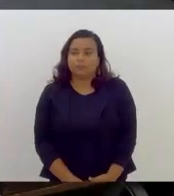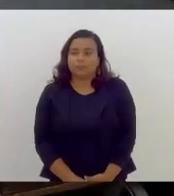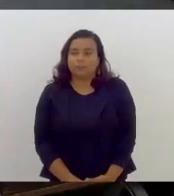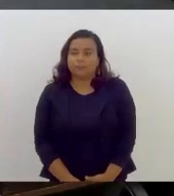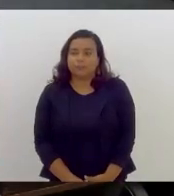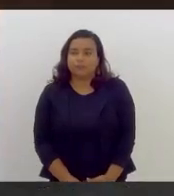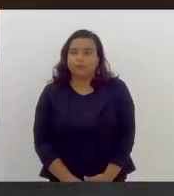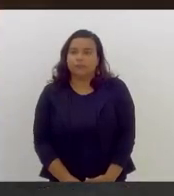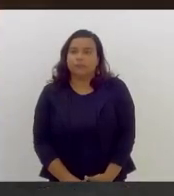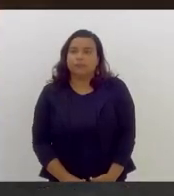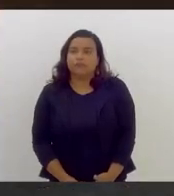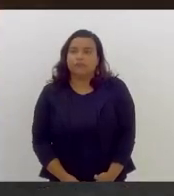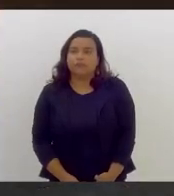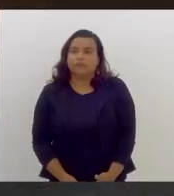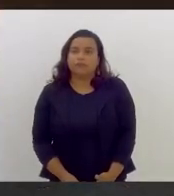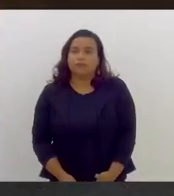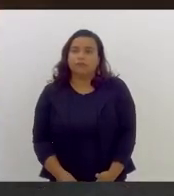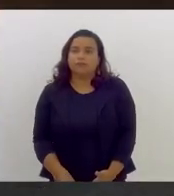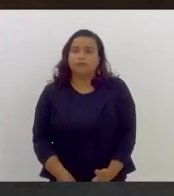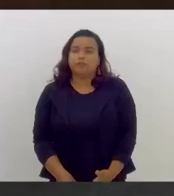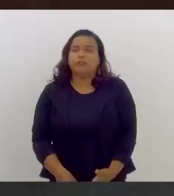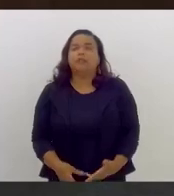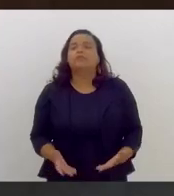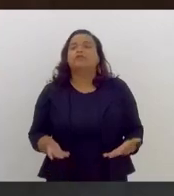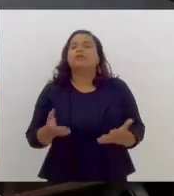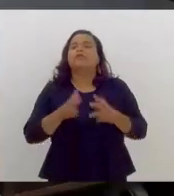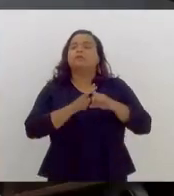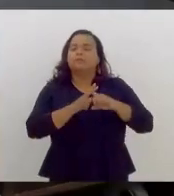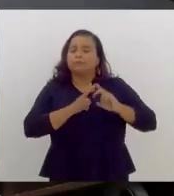Senhor presidente, pela manutenção do veto.